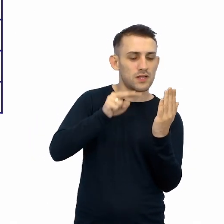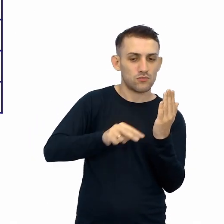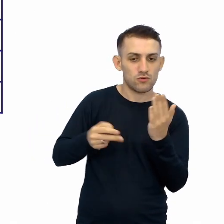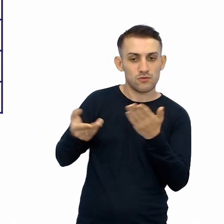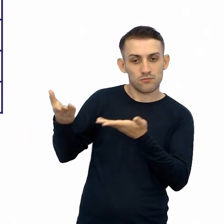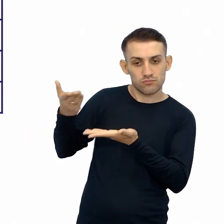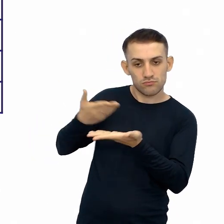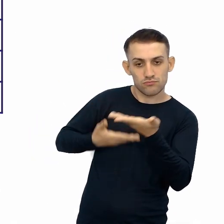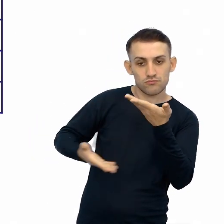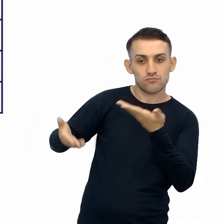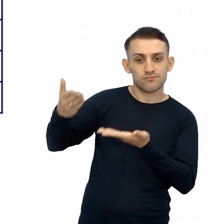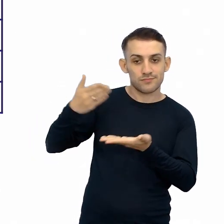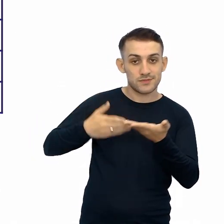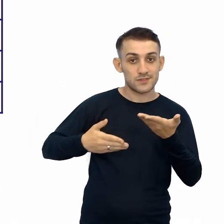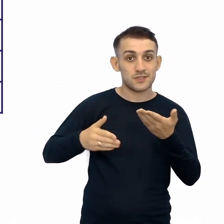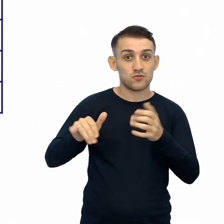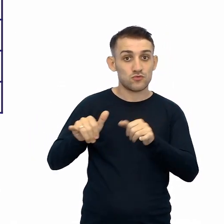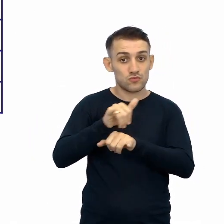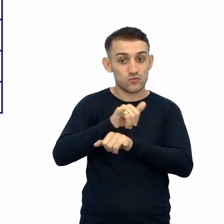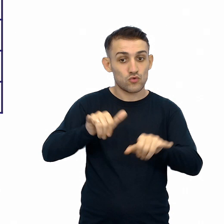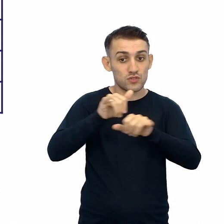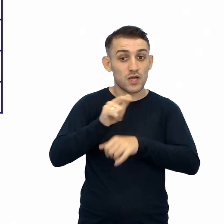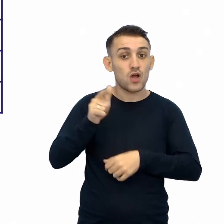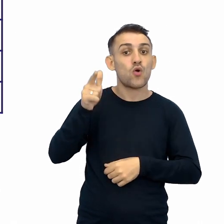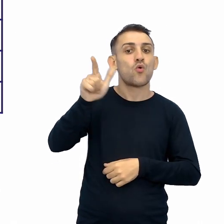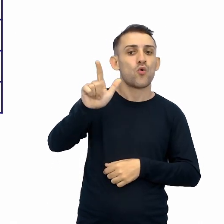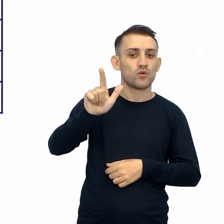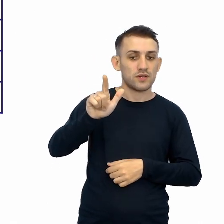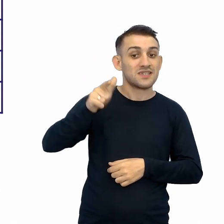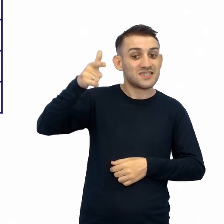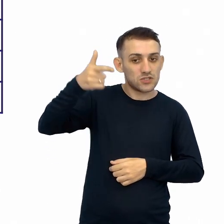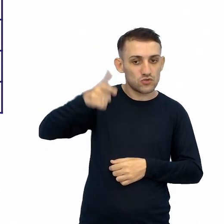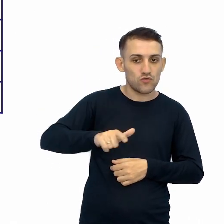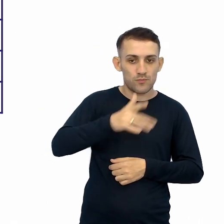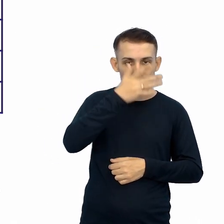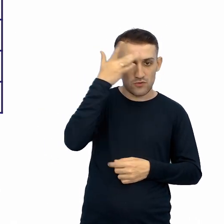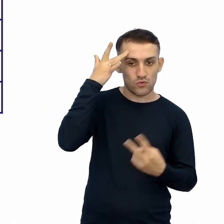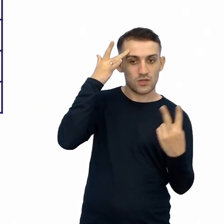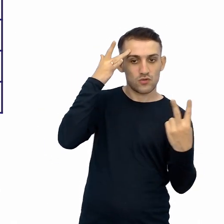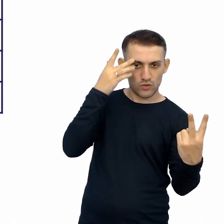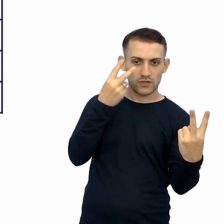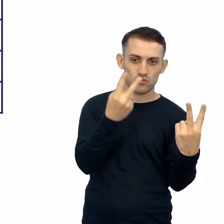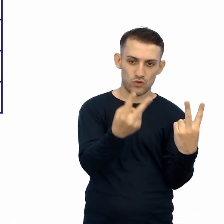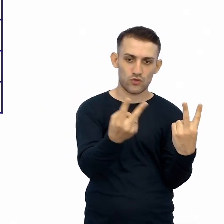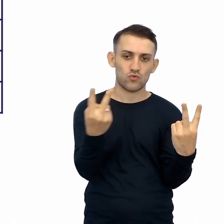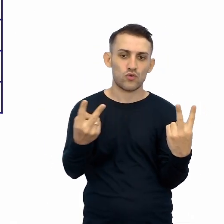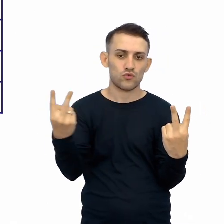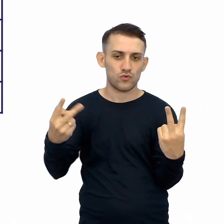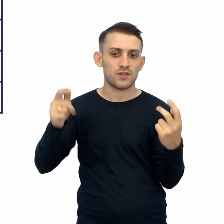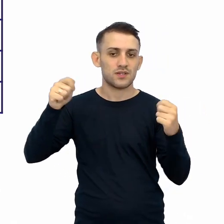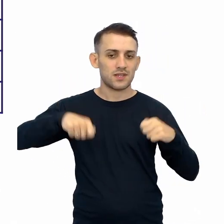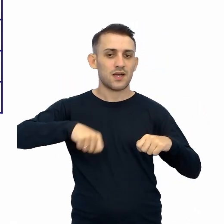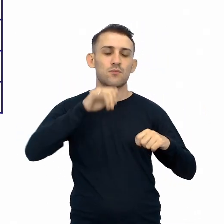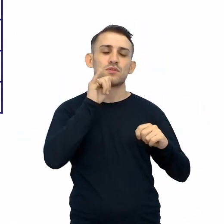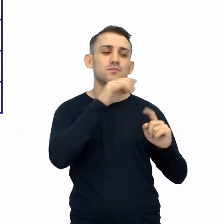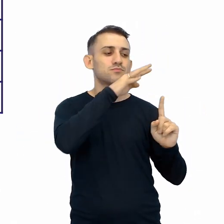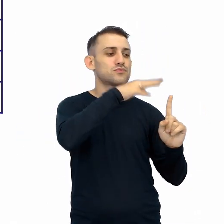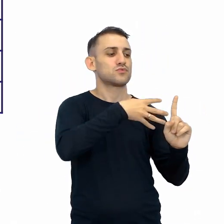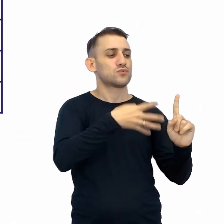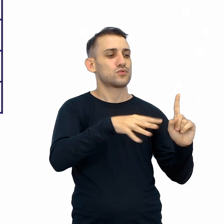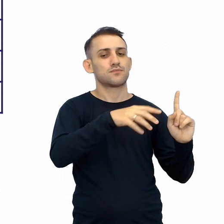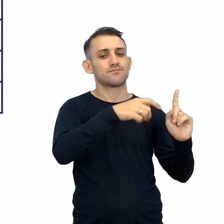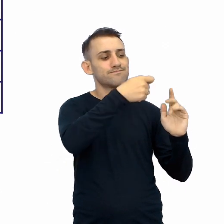colaborativa de mais uma notícia, novamente em duplas. Os estudantes vão preencher um quadro com